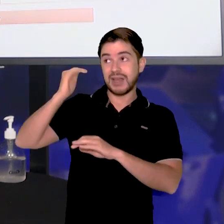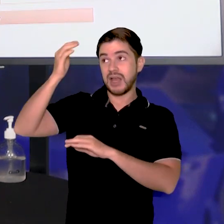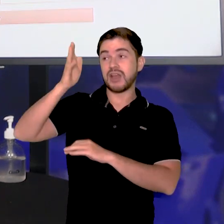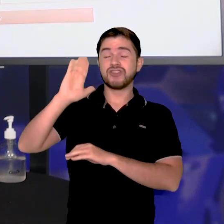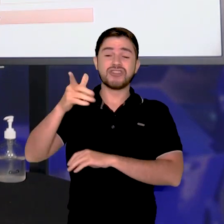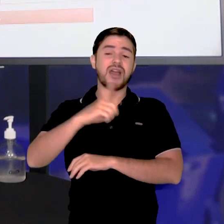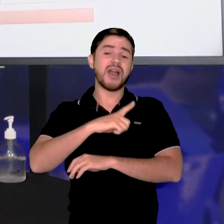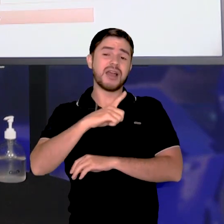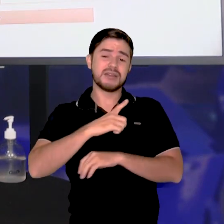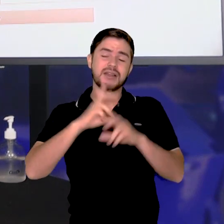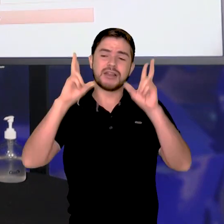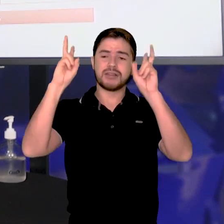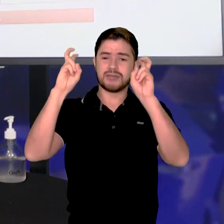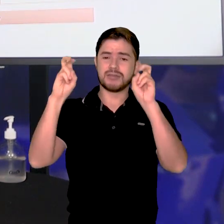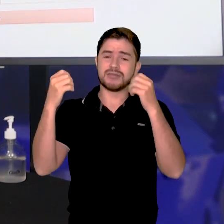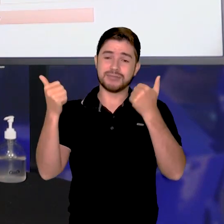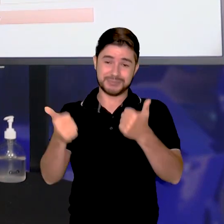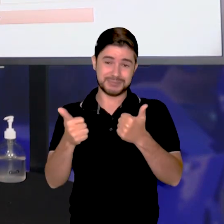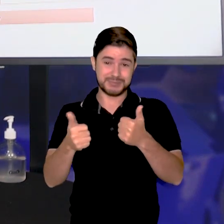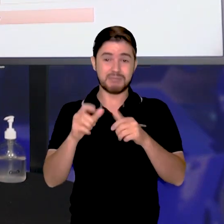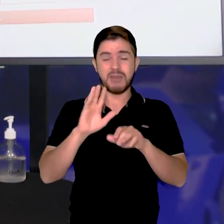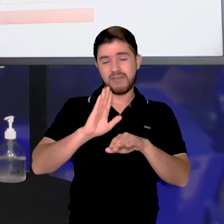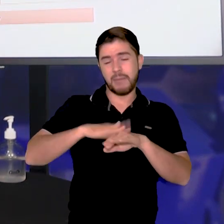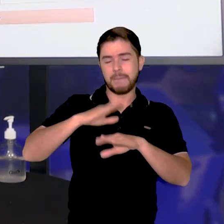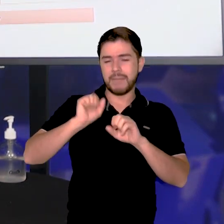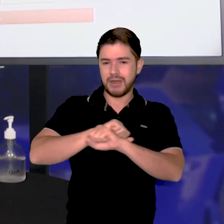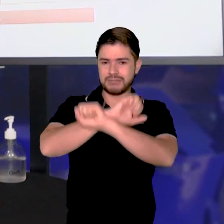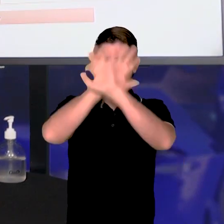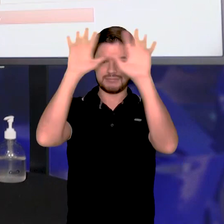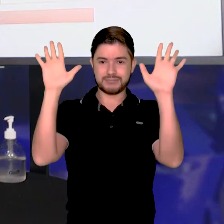ficar com excesso de informação, a gente acaba colocando a fonte